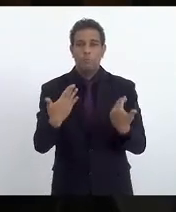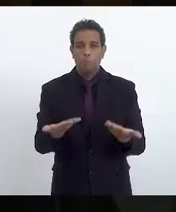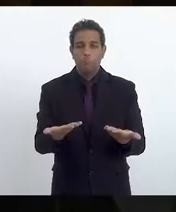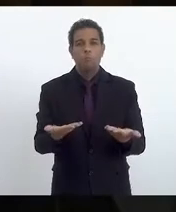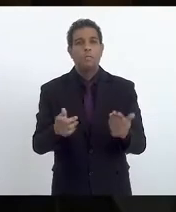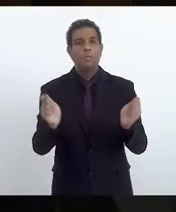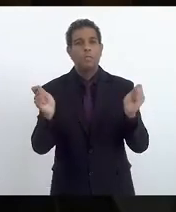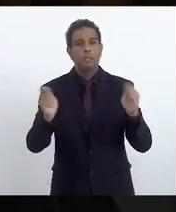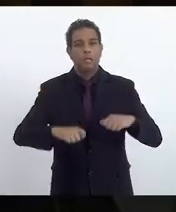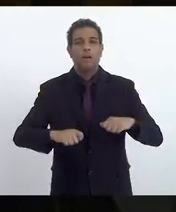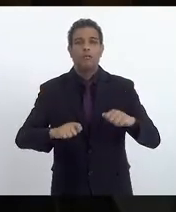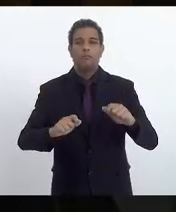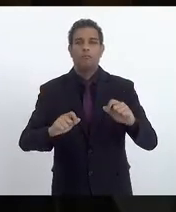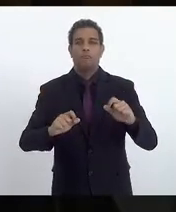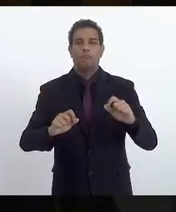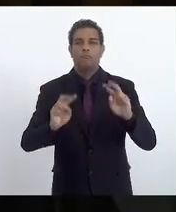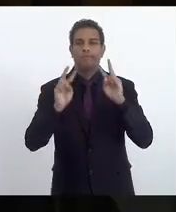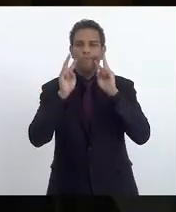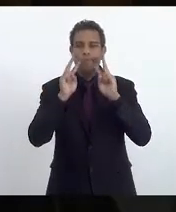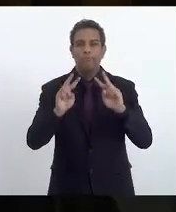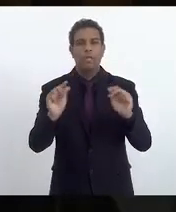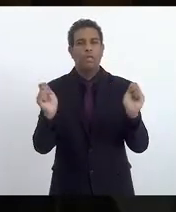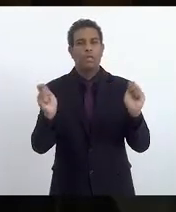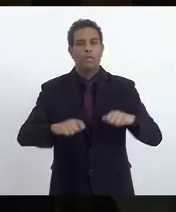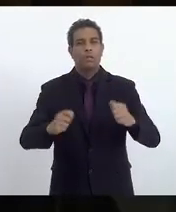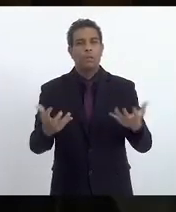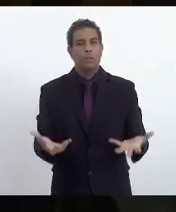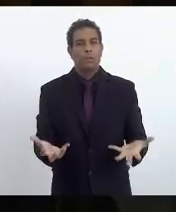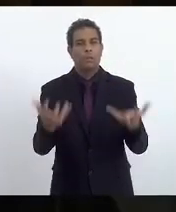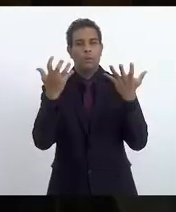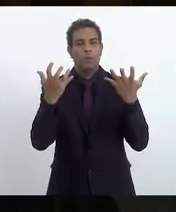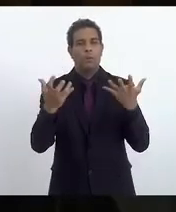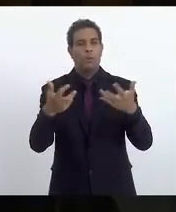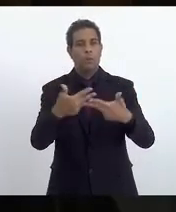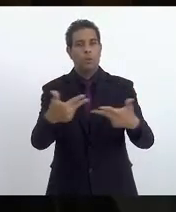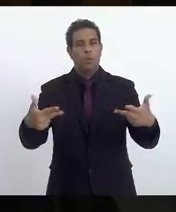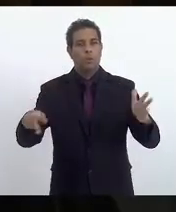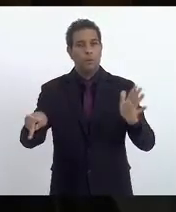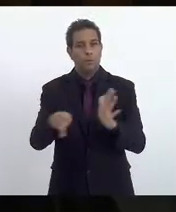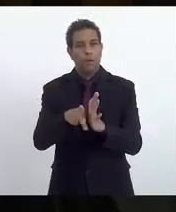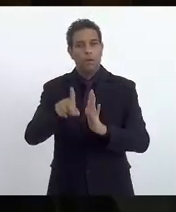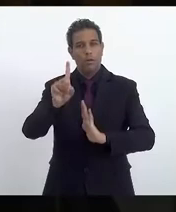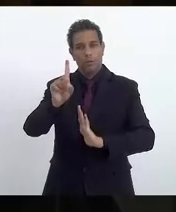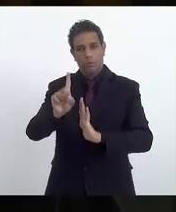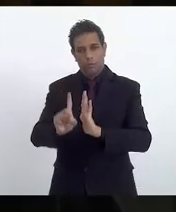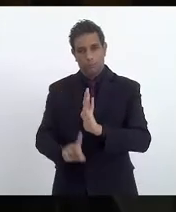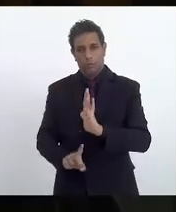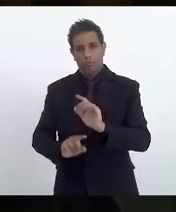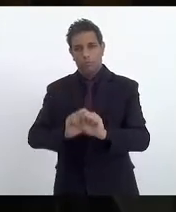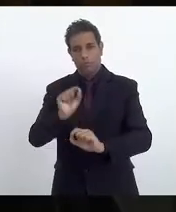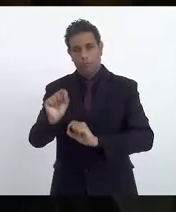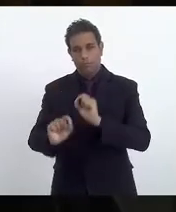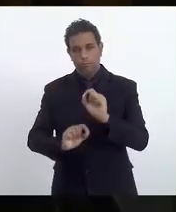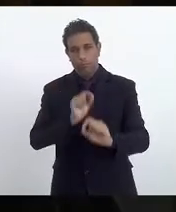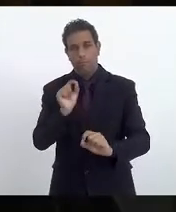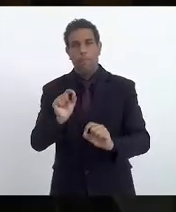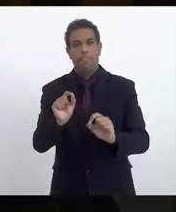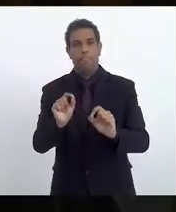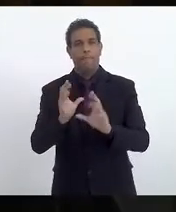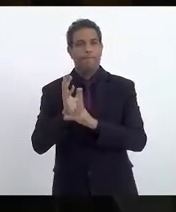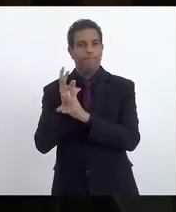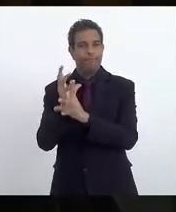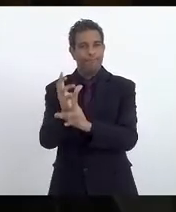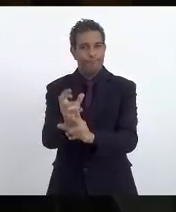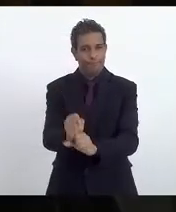que possam ser contempladas com aquilo que é de direito que é a